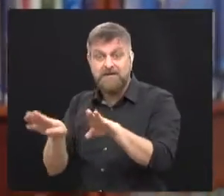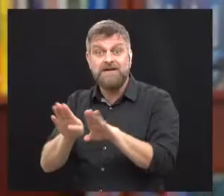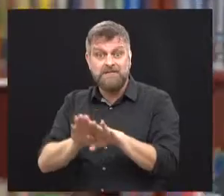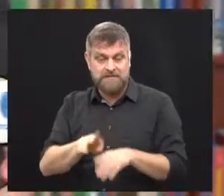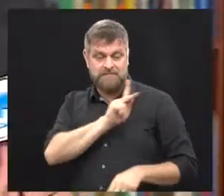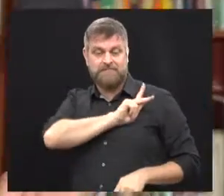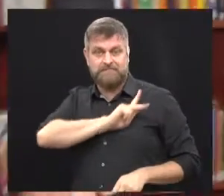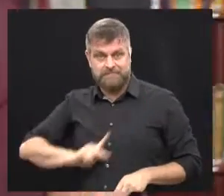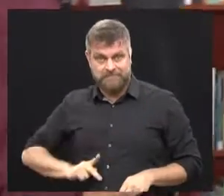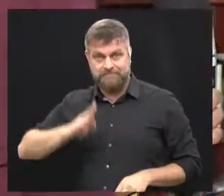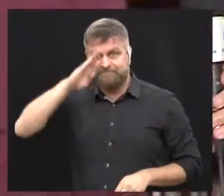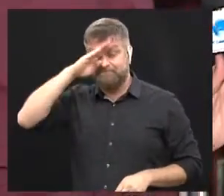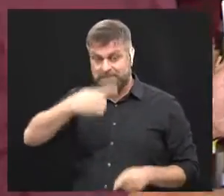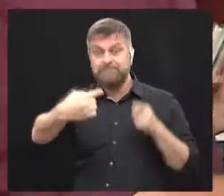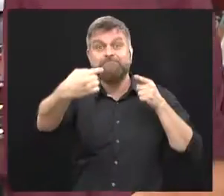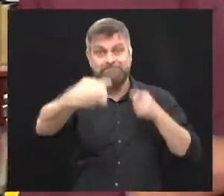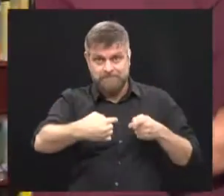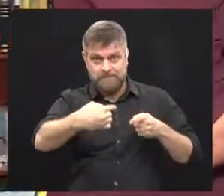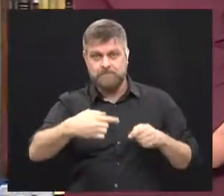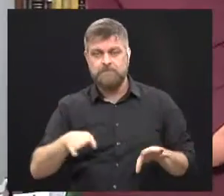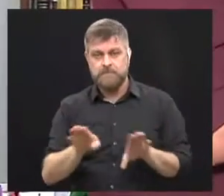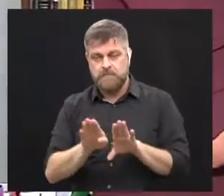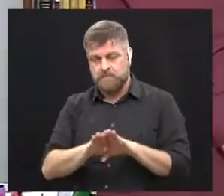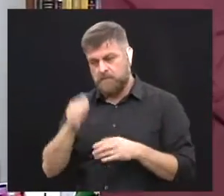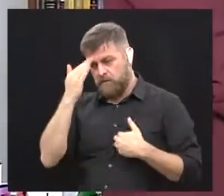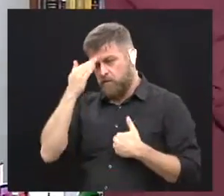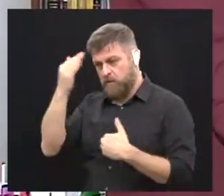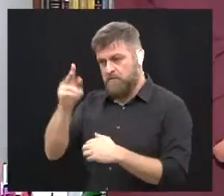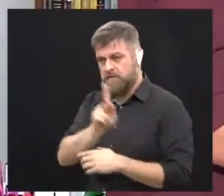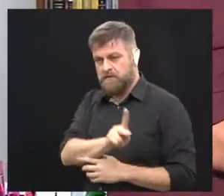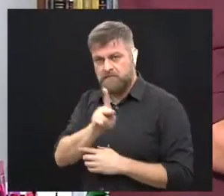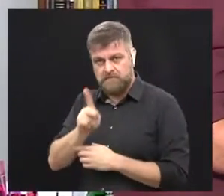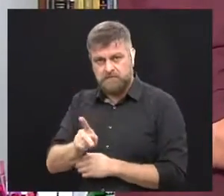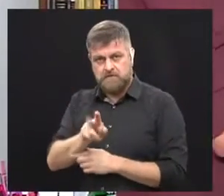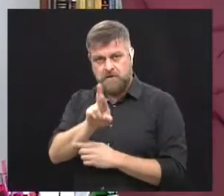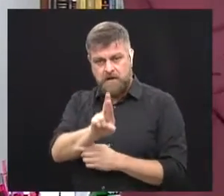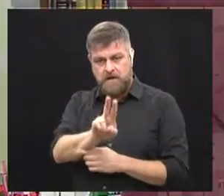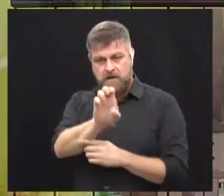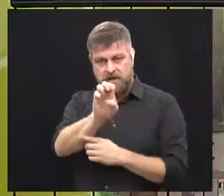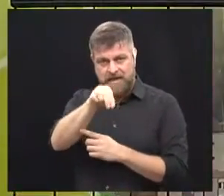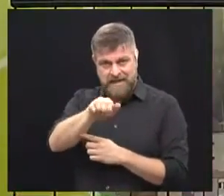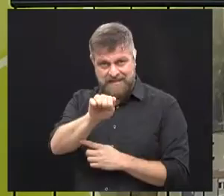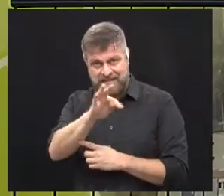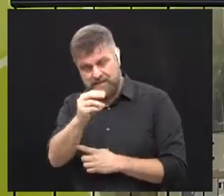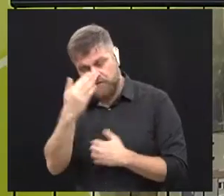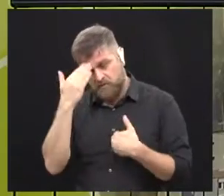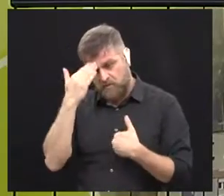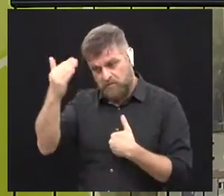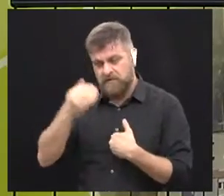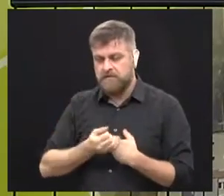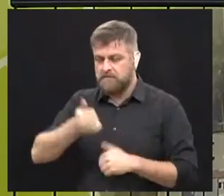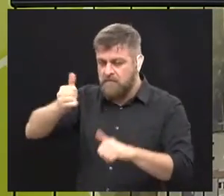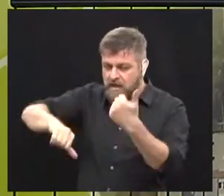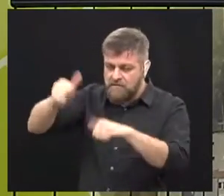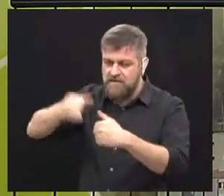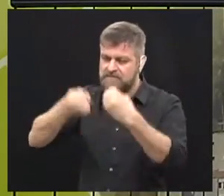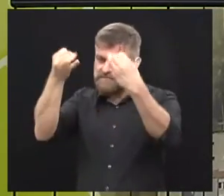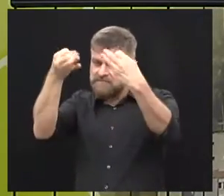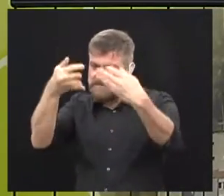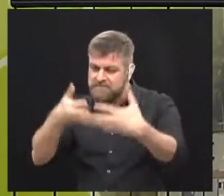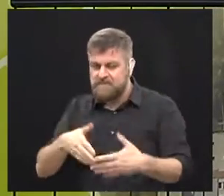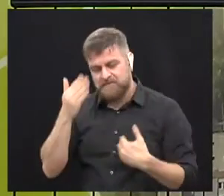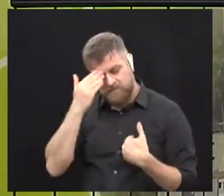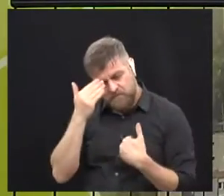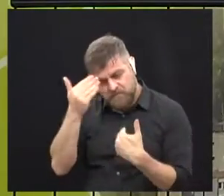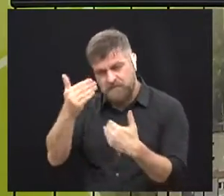eleito, Jair Bolsonaro. Muito obrigado, professor Renato Delova, professor e cientista político. Obrigado por essa análise aqui das eleições